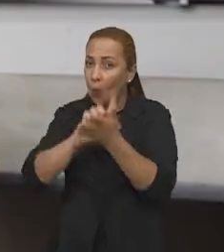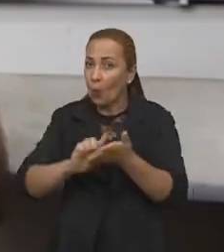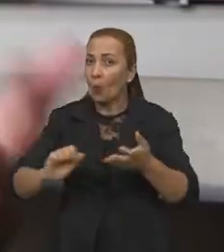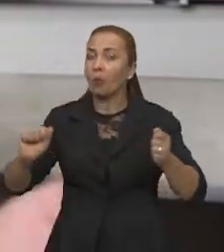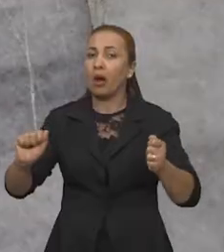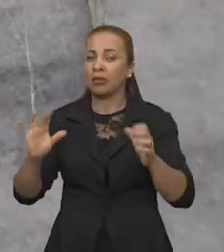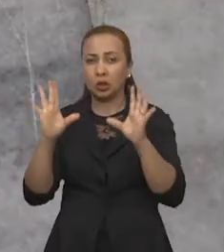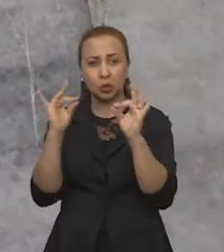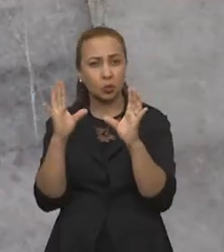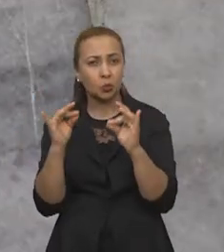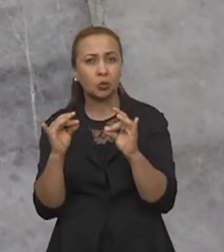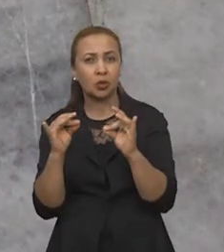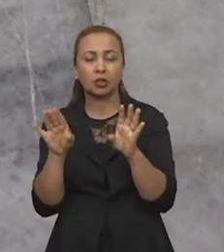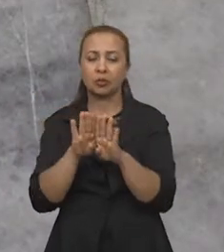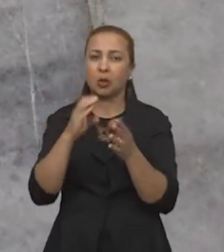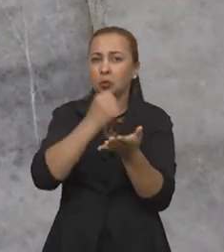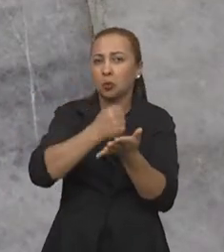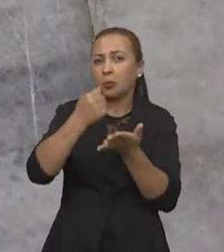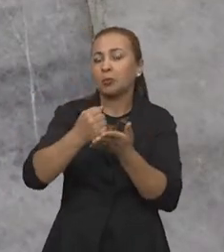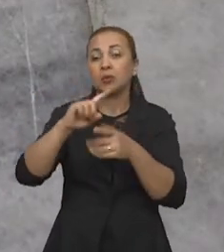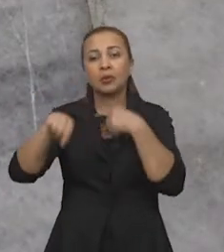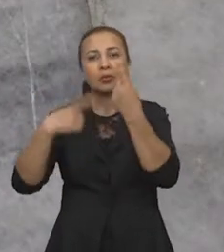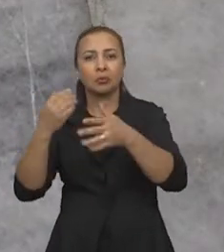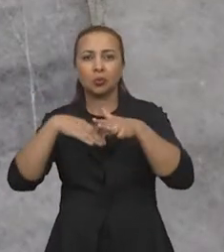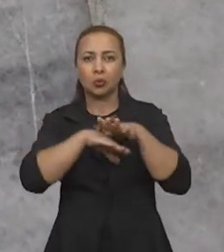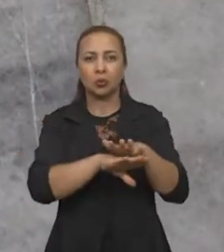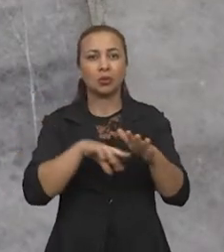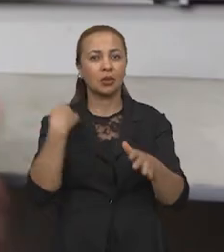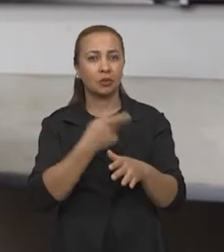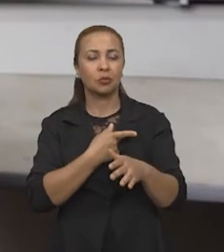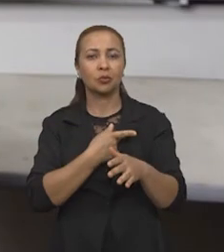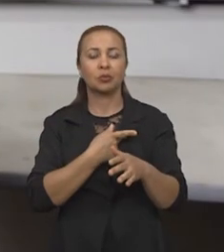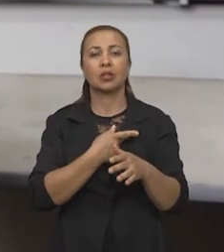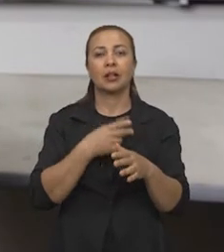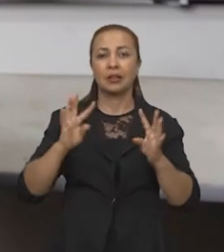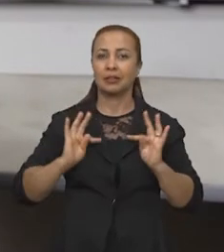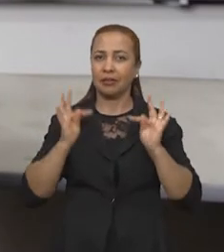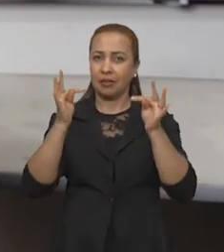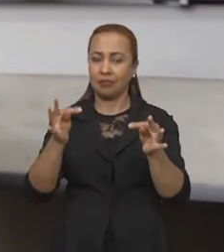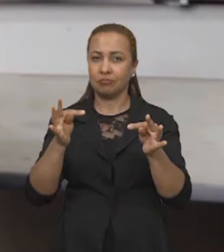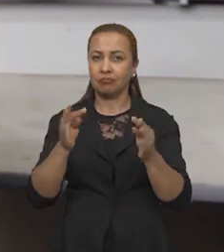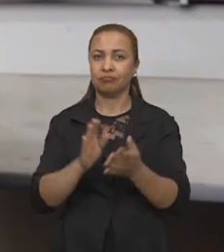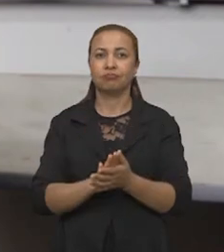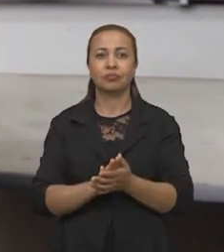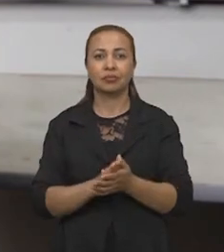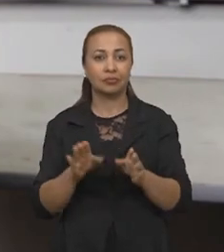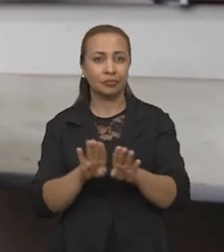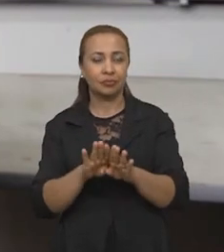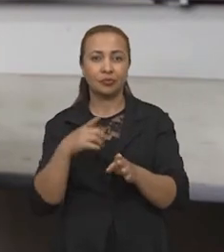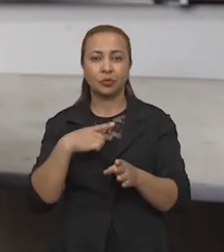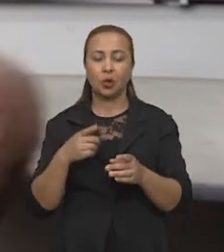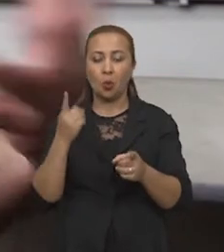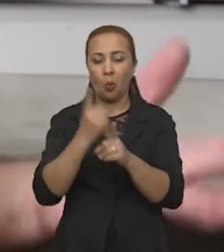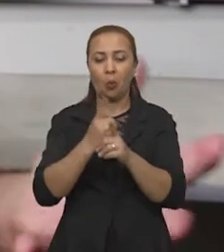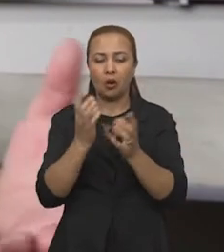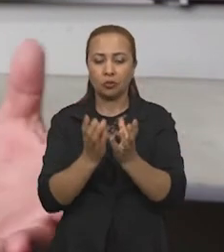de higienização, de colagem, né, de tombamento e depois guarda em nossa reserva técnica. Temos encontrado também